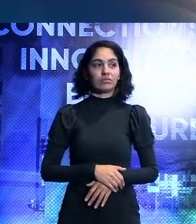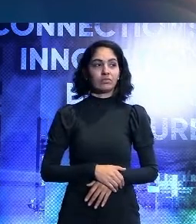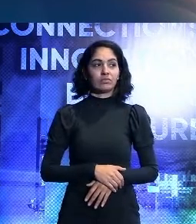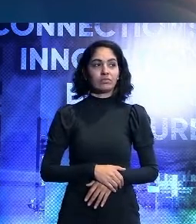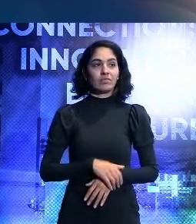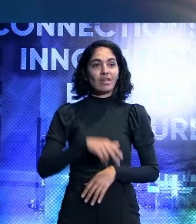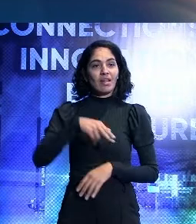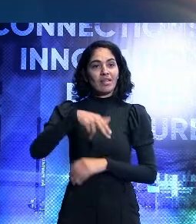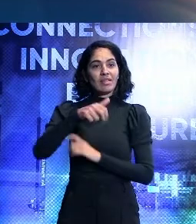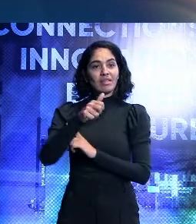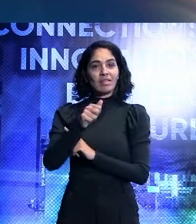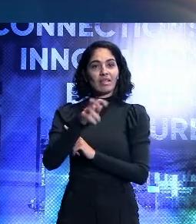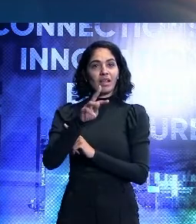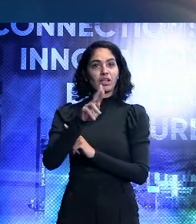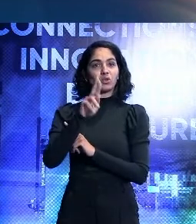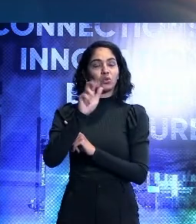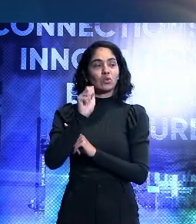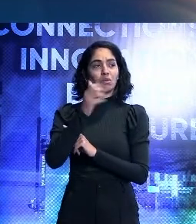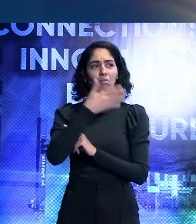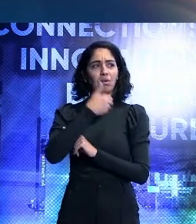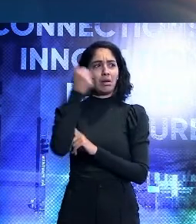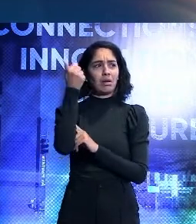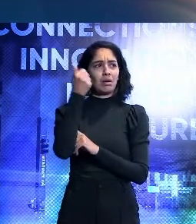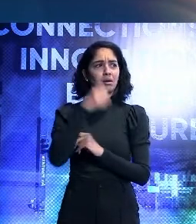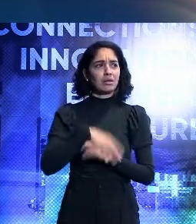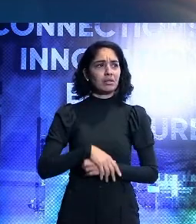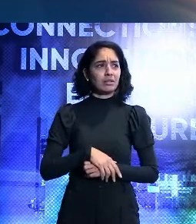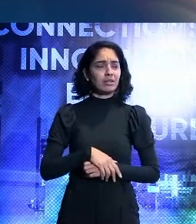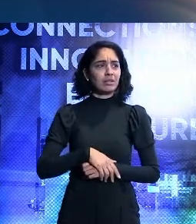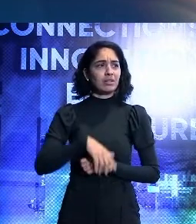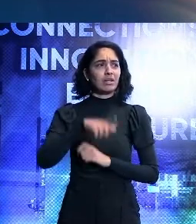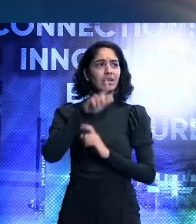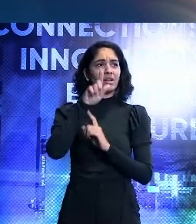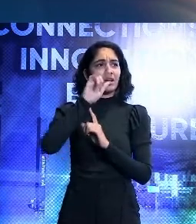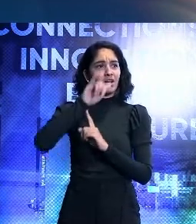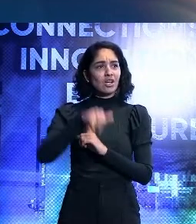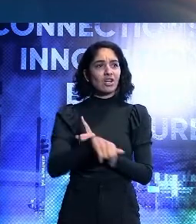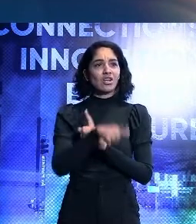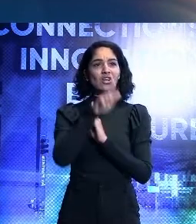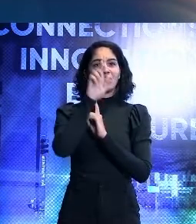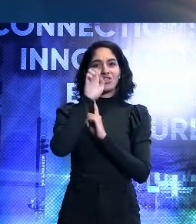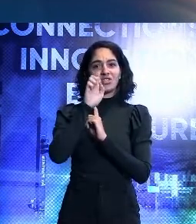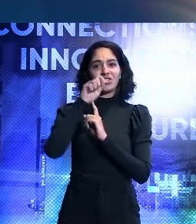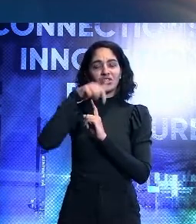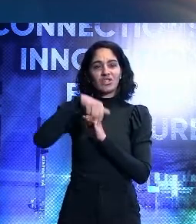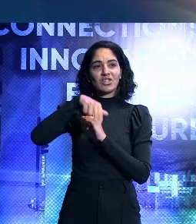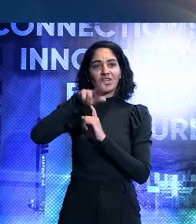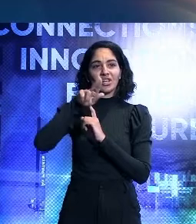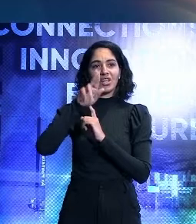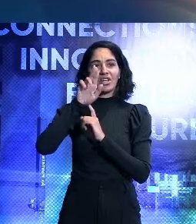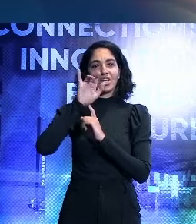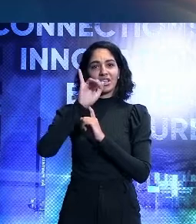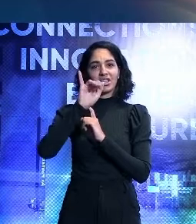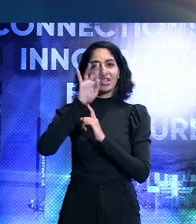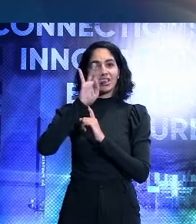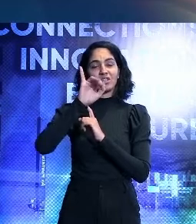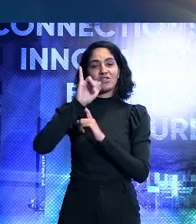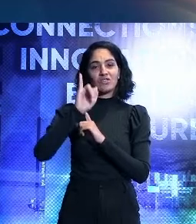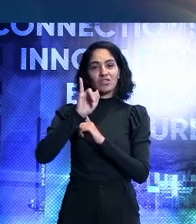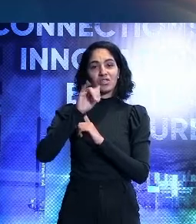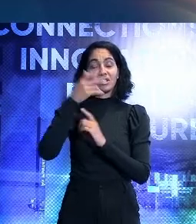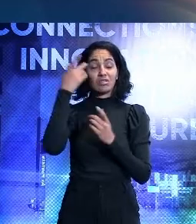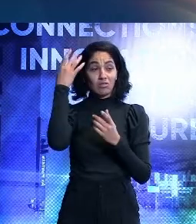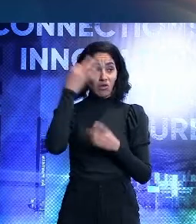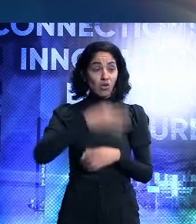Natura, não, é muito melhor do que essas. Jequiti, é claro que é Jequiti, né? E quem acertar essa resposta aqui, ó, vai ganhar